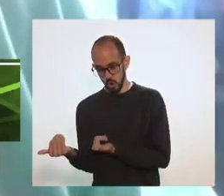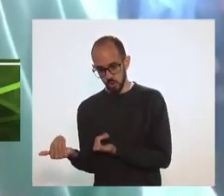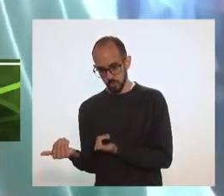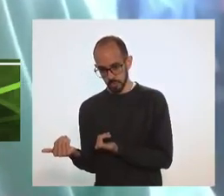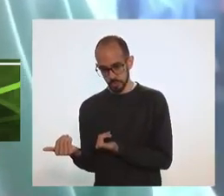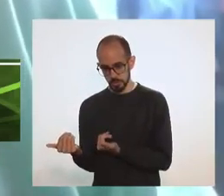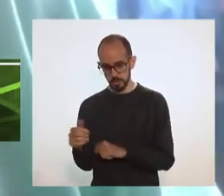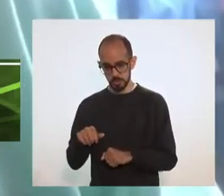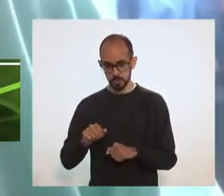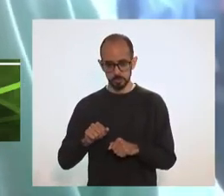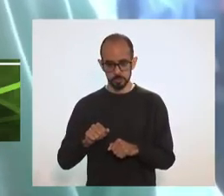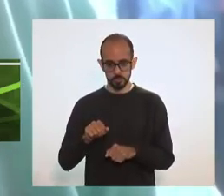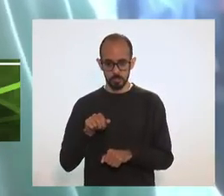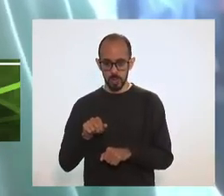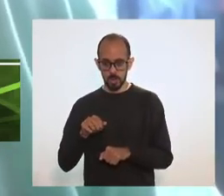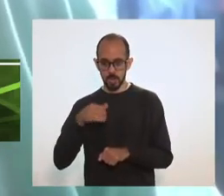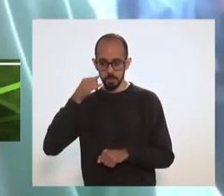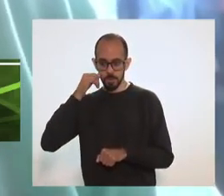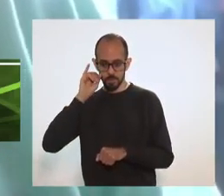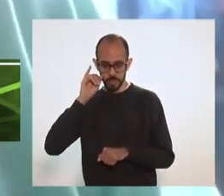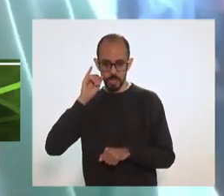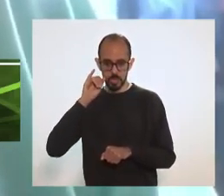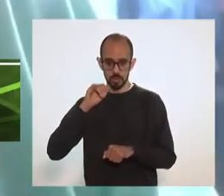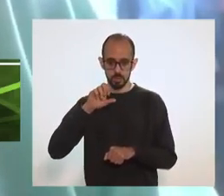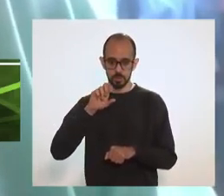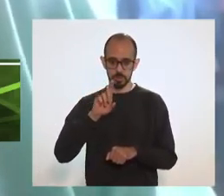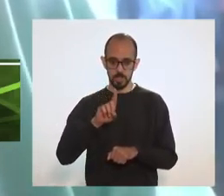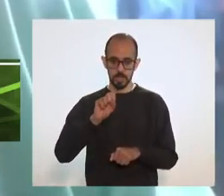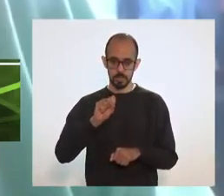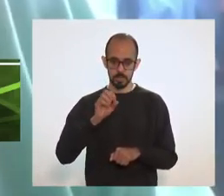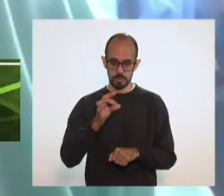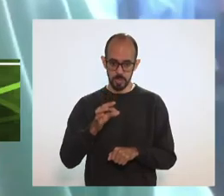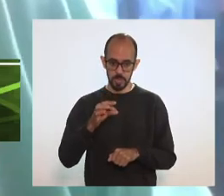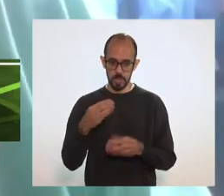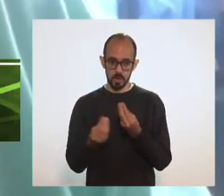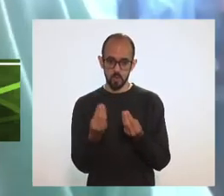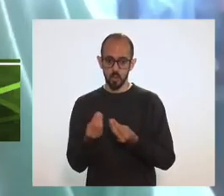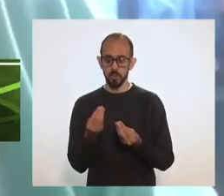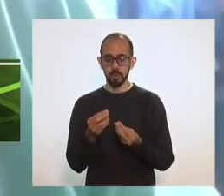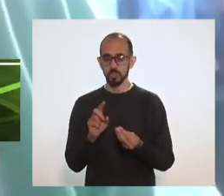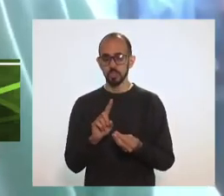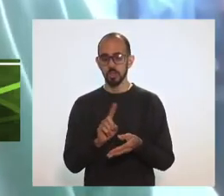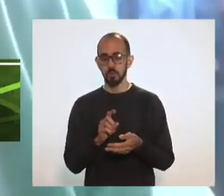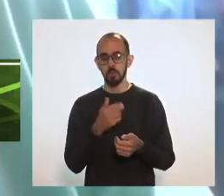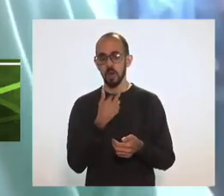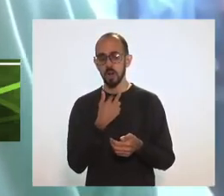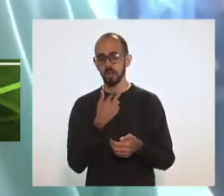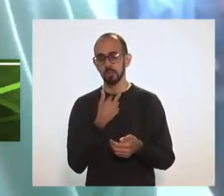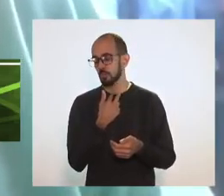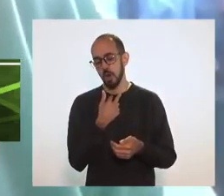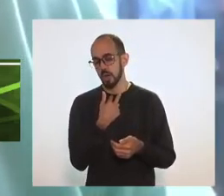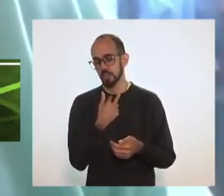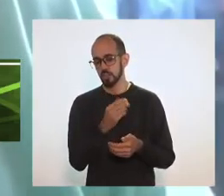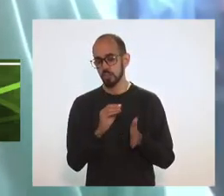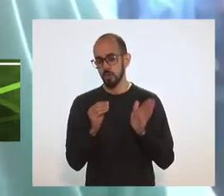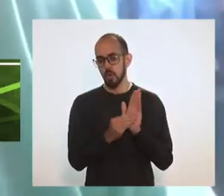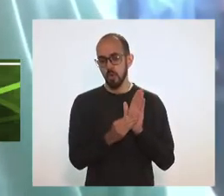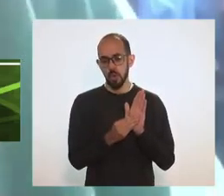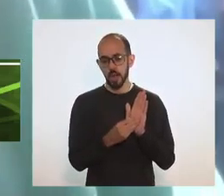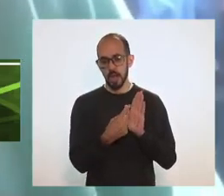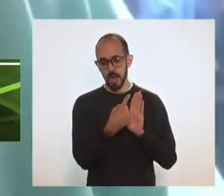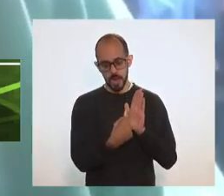às DSTs, as doenças sexualmente transmissíveis. Bom, se a gente vai fazer com a garotada